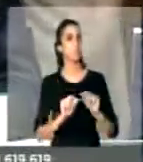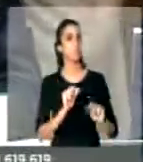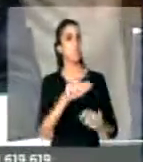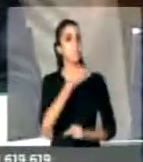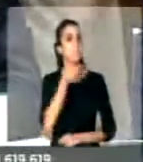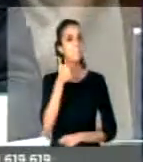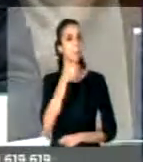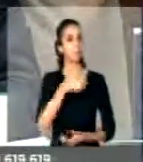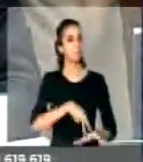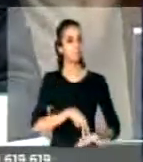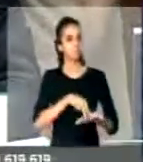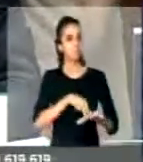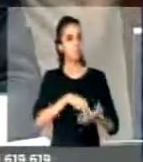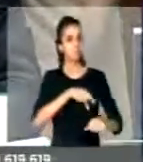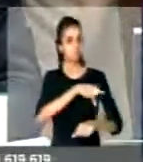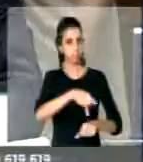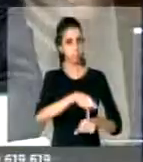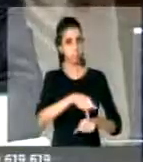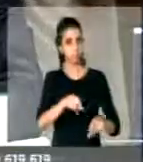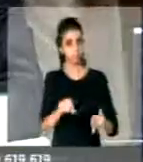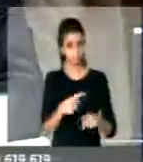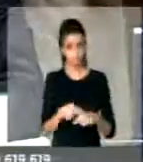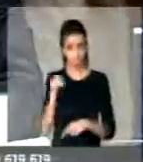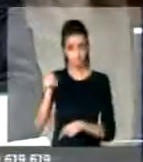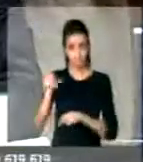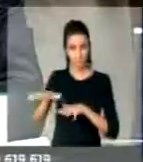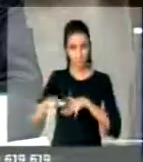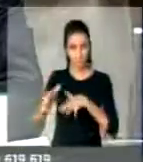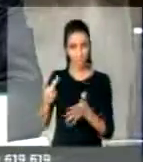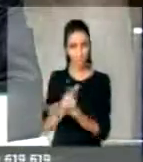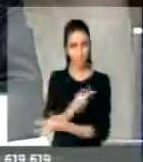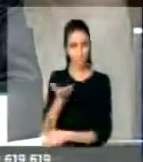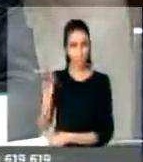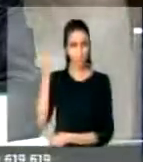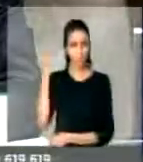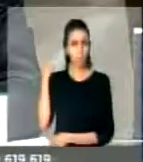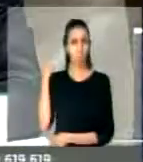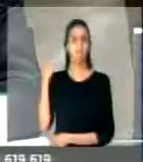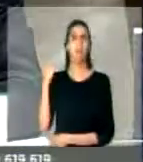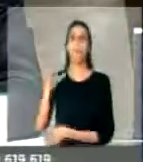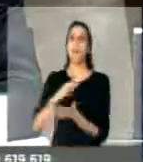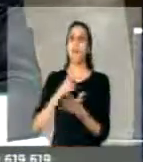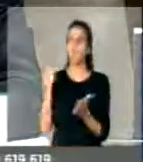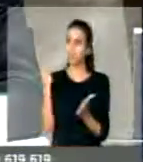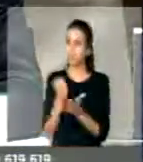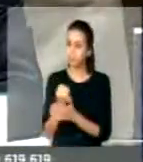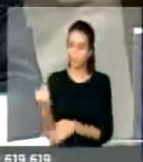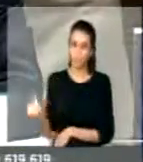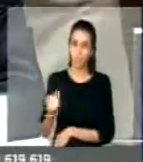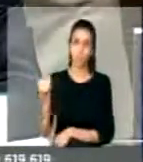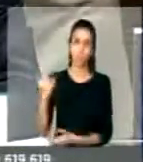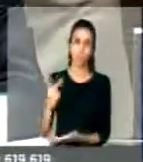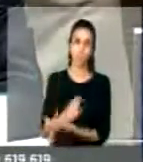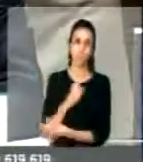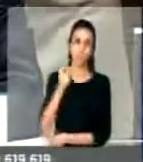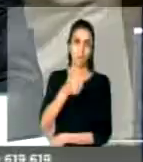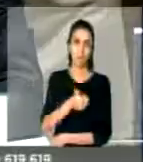nação brasileira de movimento tão singular e marcante como foi a Revolução Pernambucana